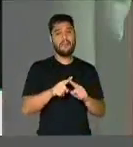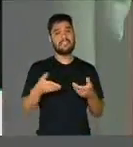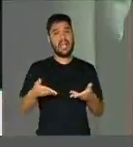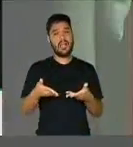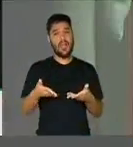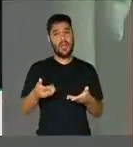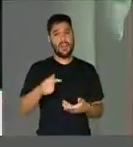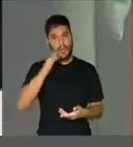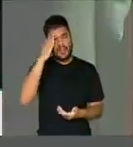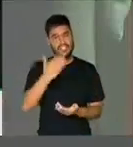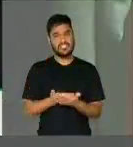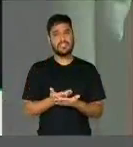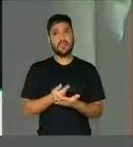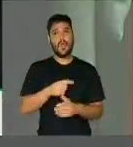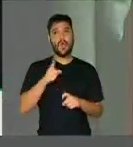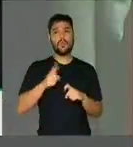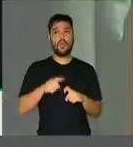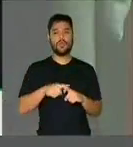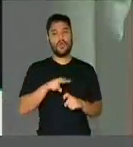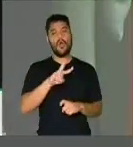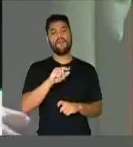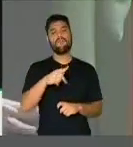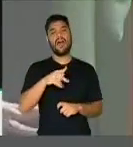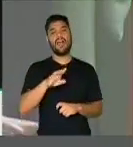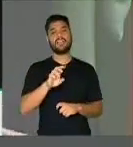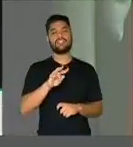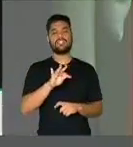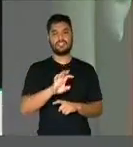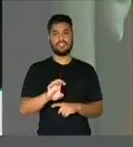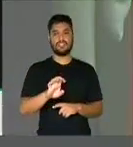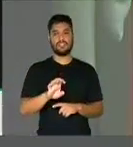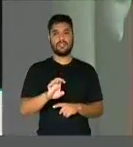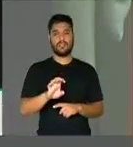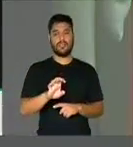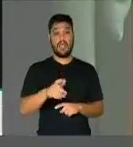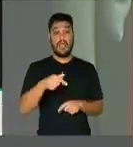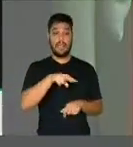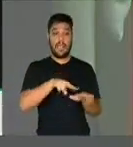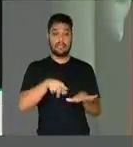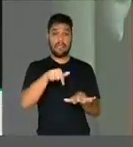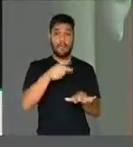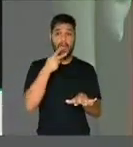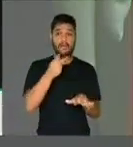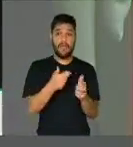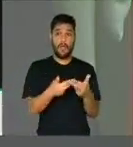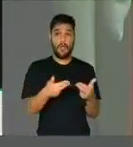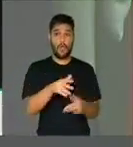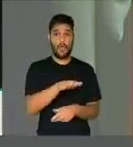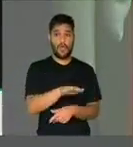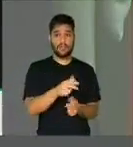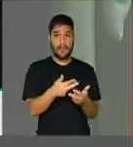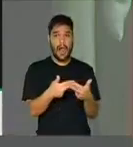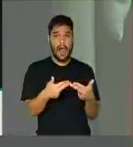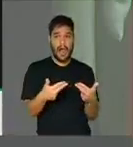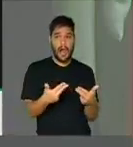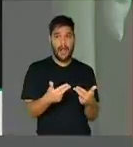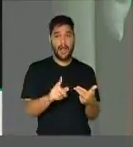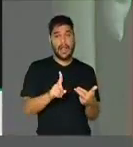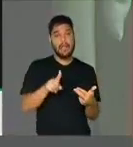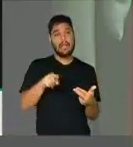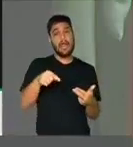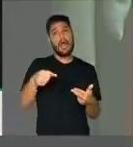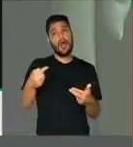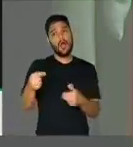dupla personalidade. Numa semana ele fala uma coisa, noutra semana, quando começa a ter